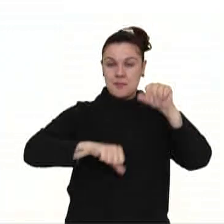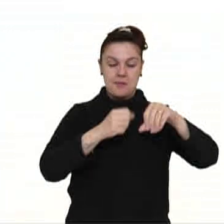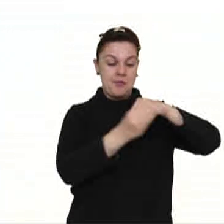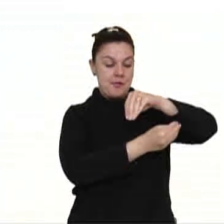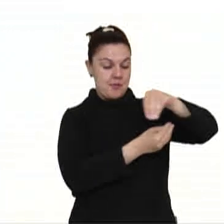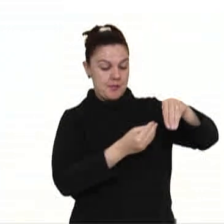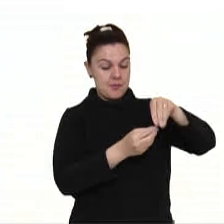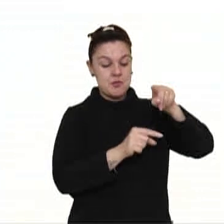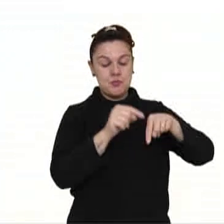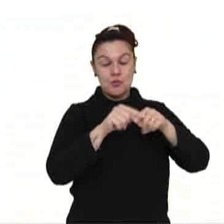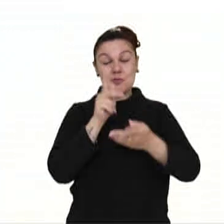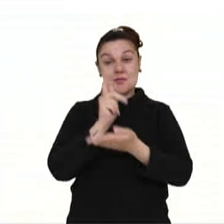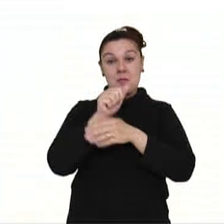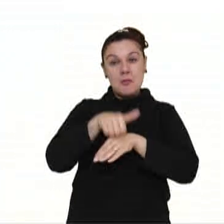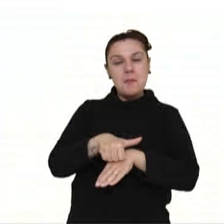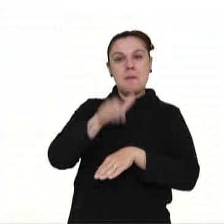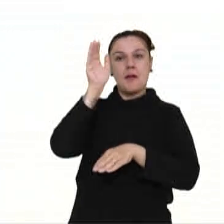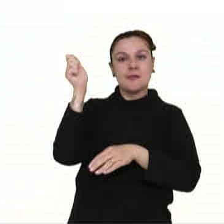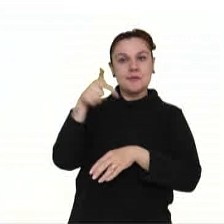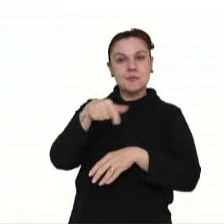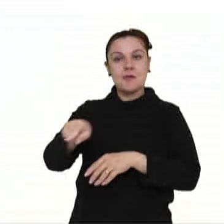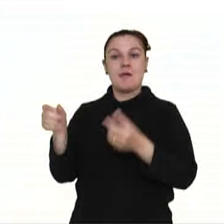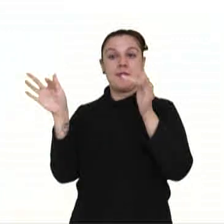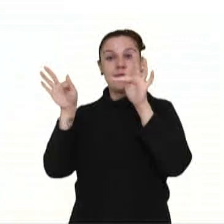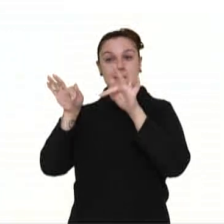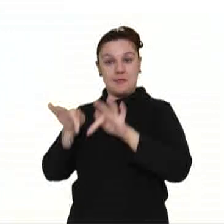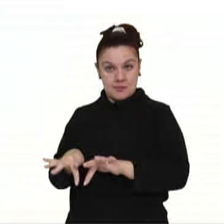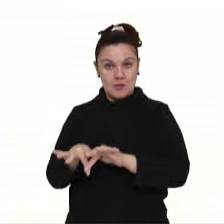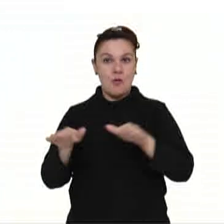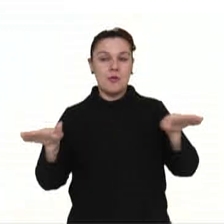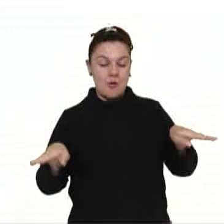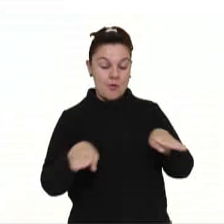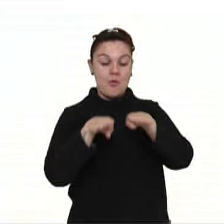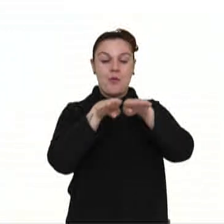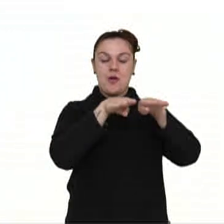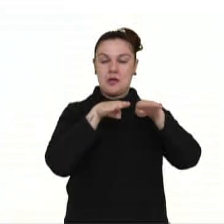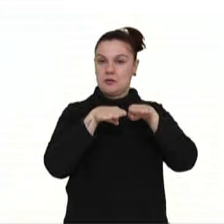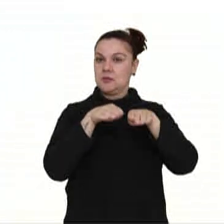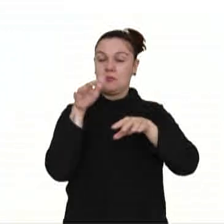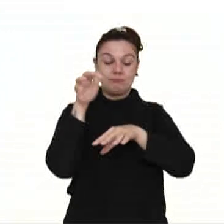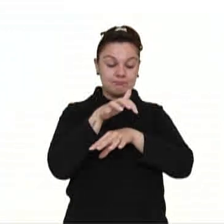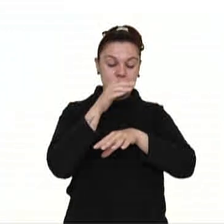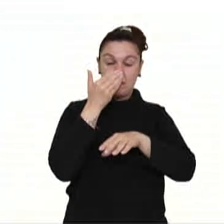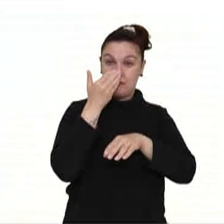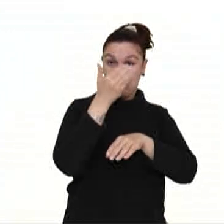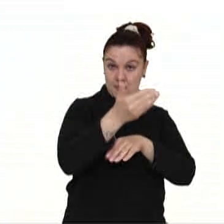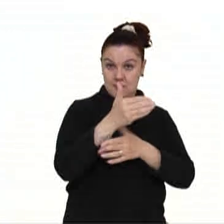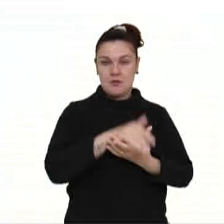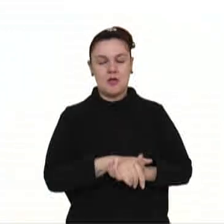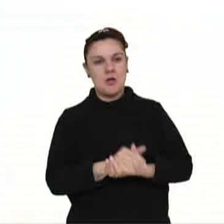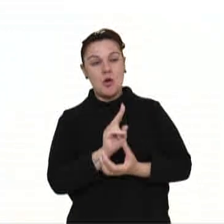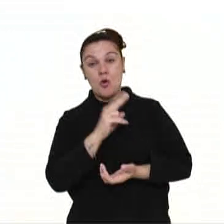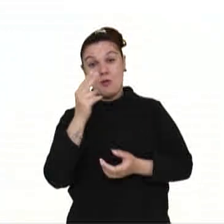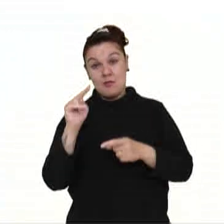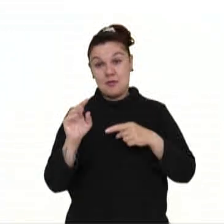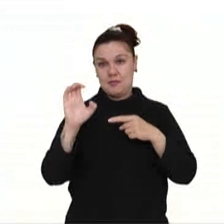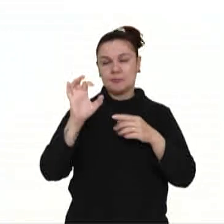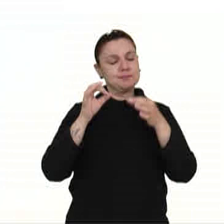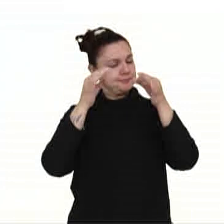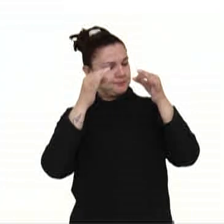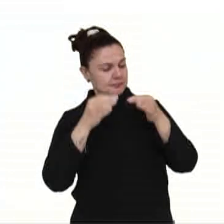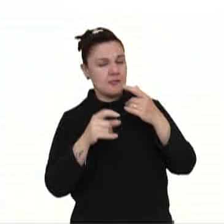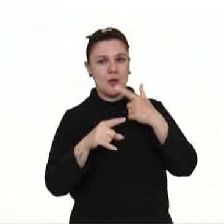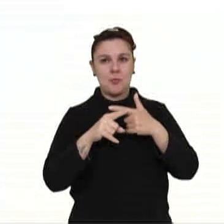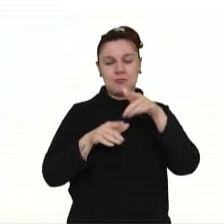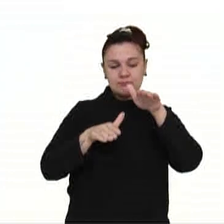dos produtos sempre são maiores que as dos reagentes, desde que o equilíbrio não seja afetado por um fator externo. Ou letra E, é